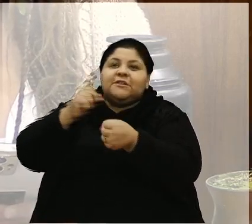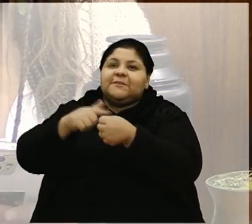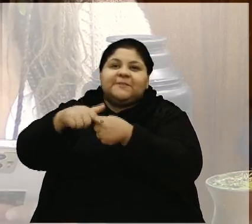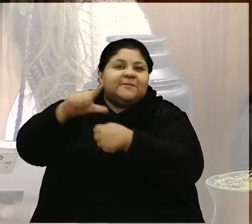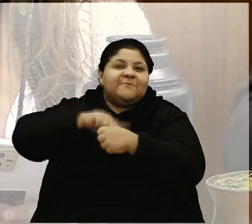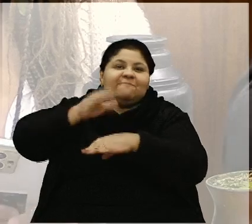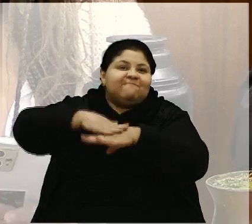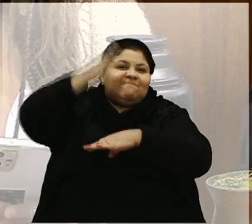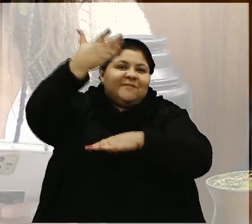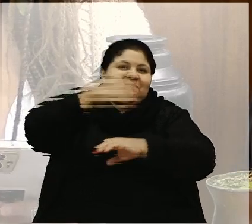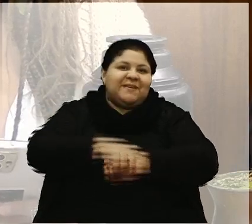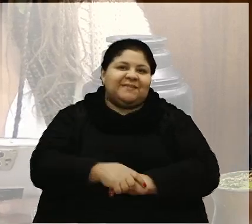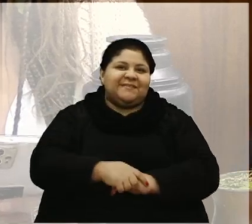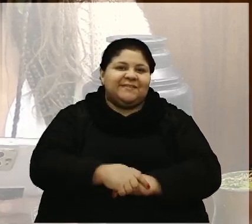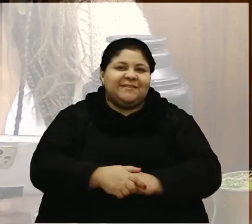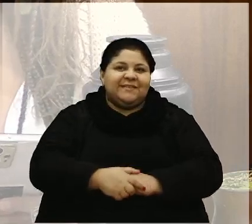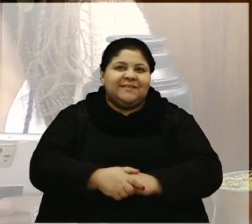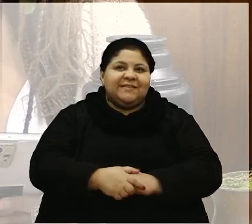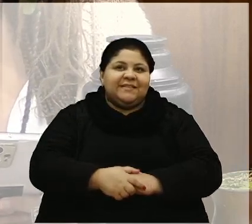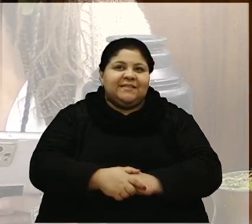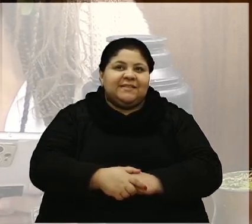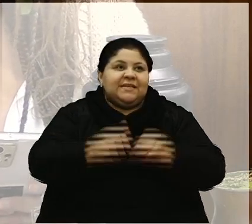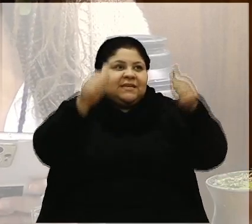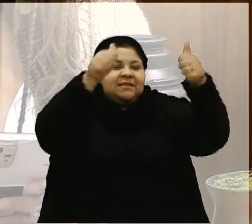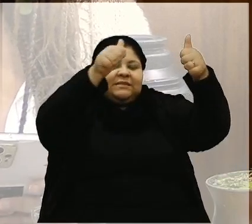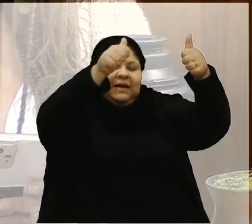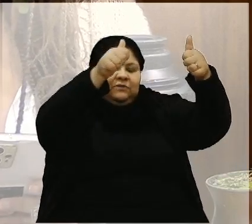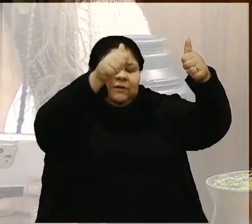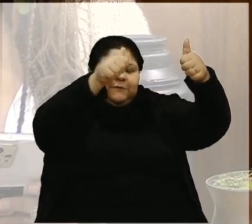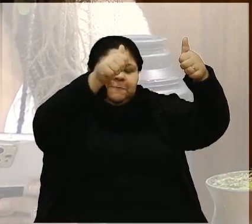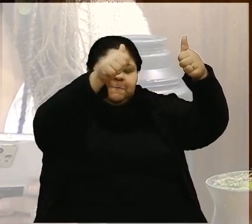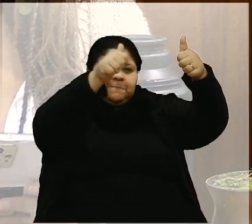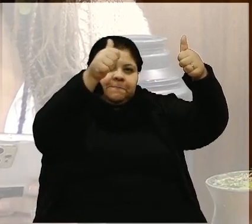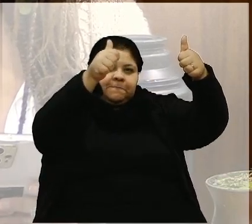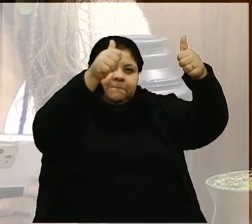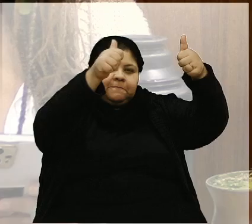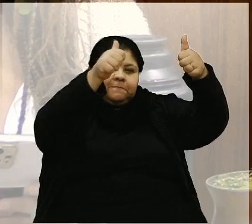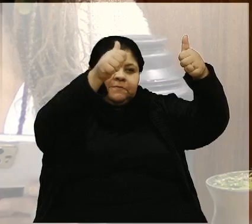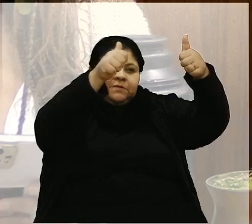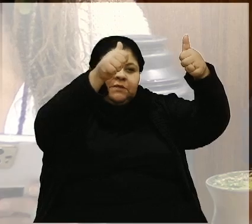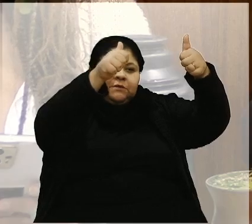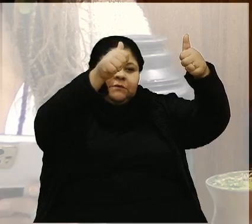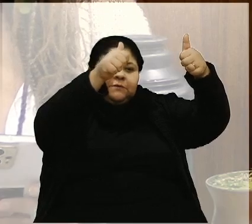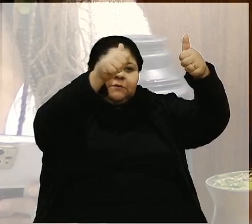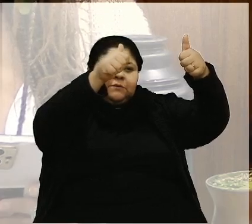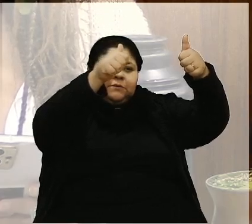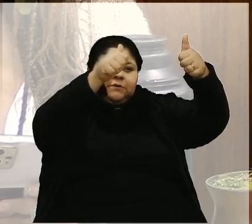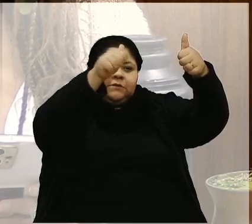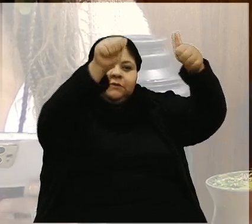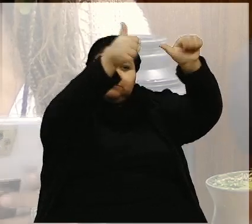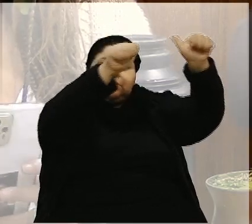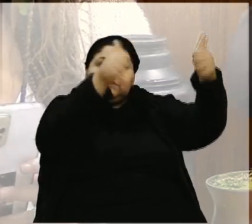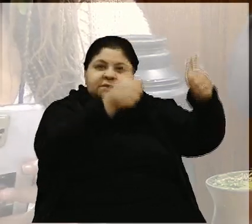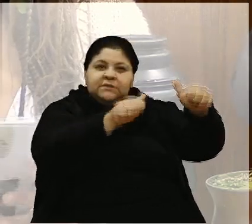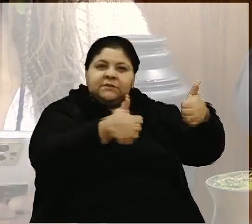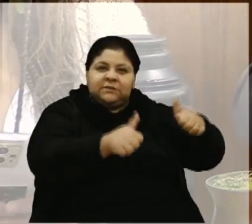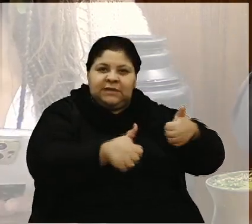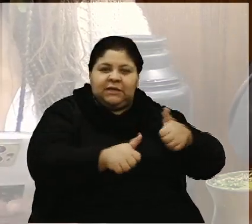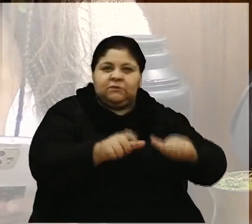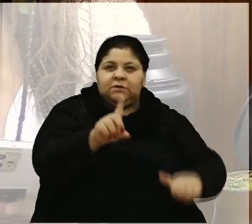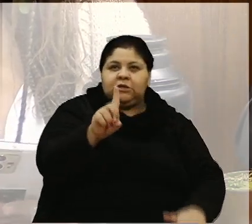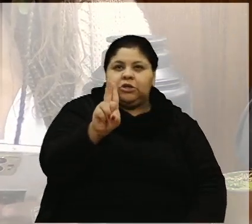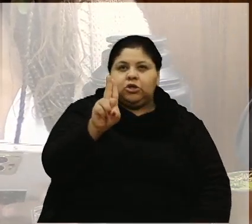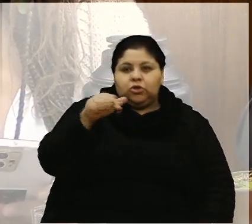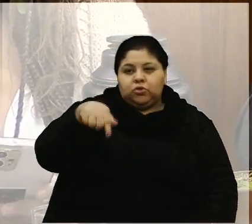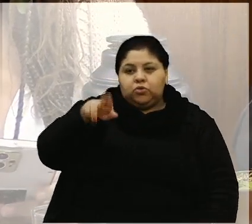do Duque de Caxias, nenhuma das imagens, né, dos espaços turísticos tem uma placa. Então, assim, buracos